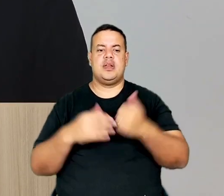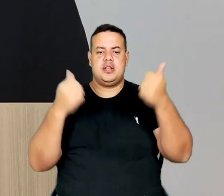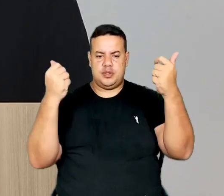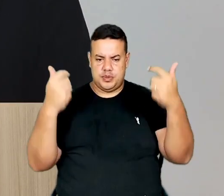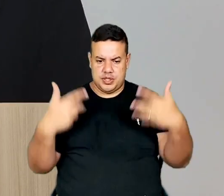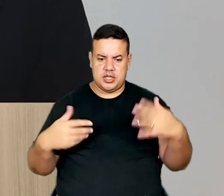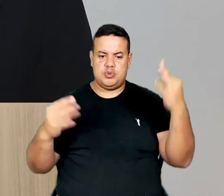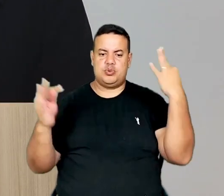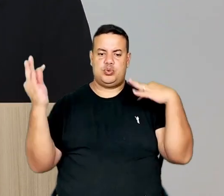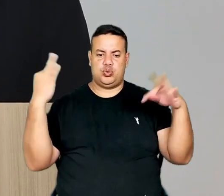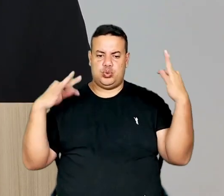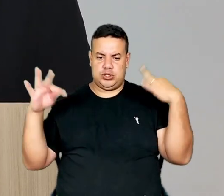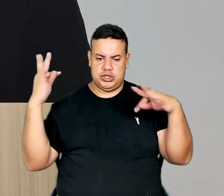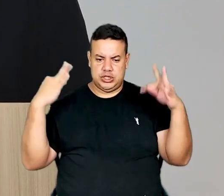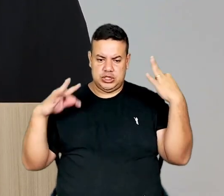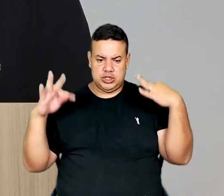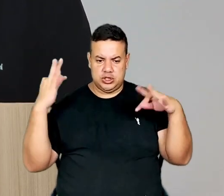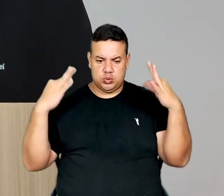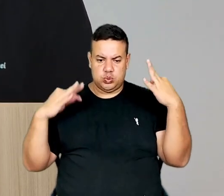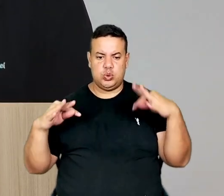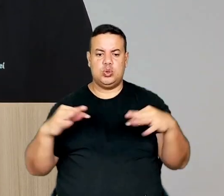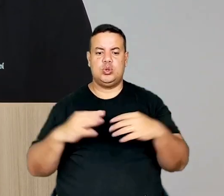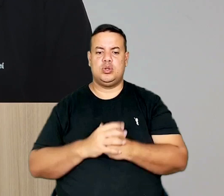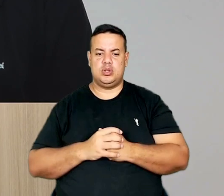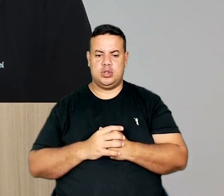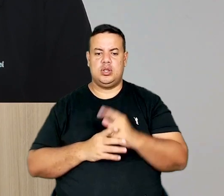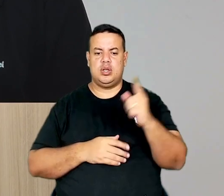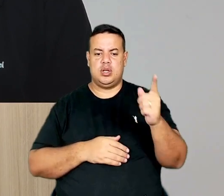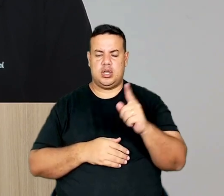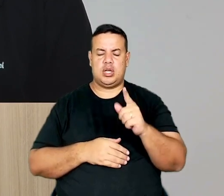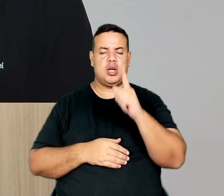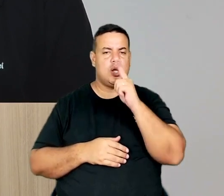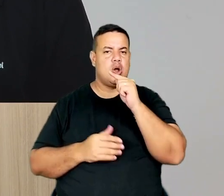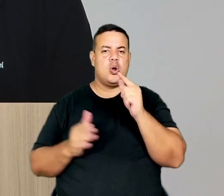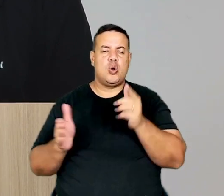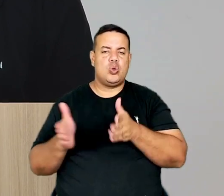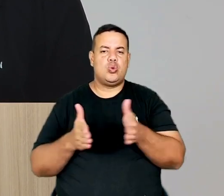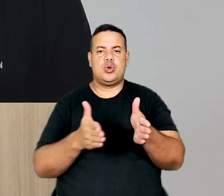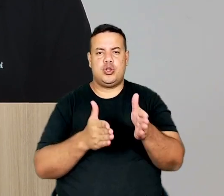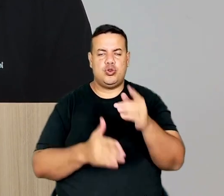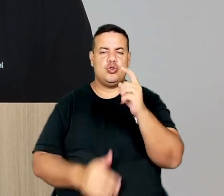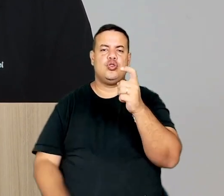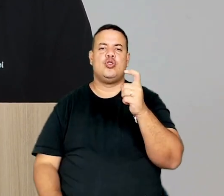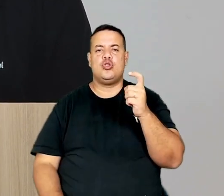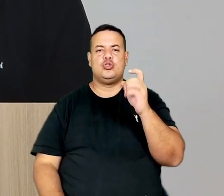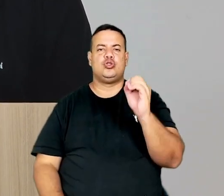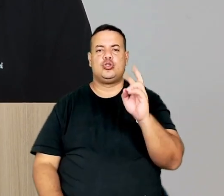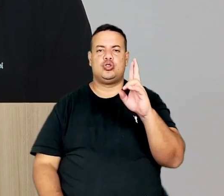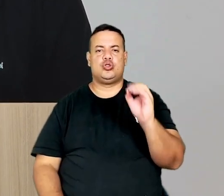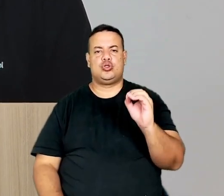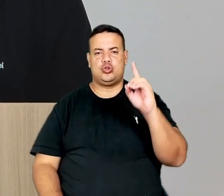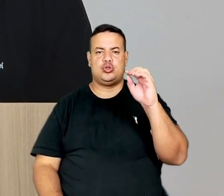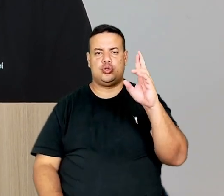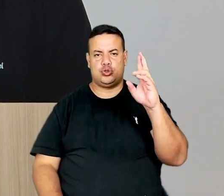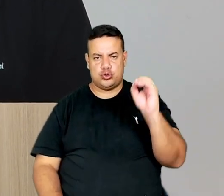nós temos lá no Rio Chororó, lá em Oliveira Castro, a nossa prainha que